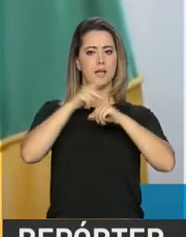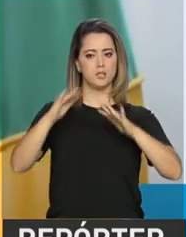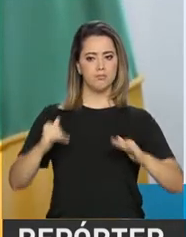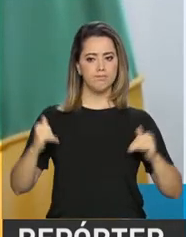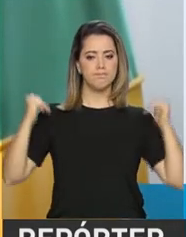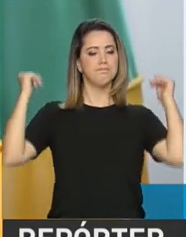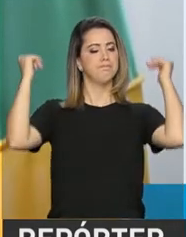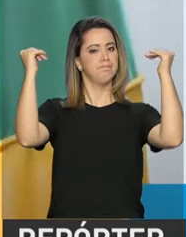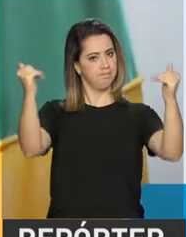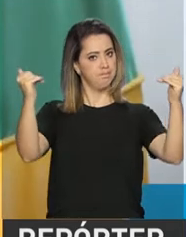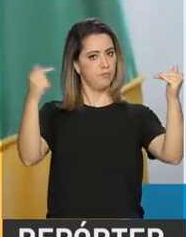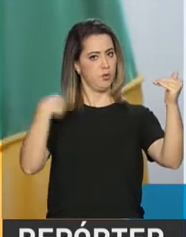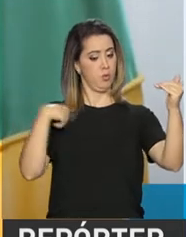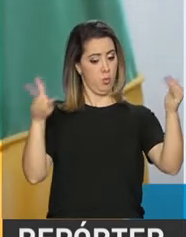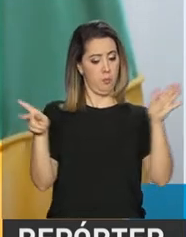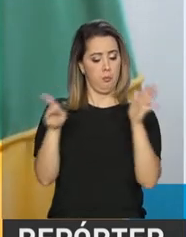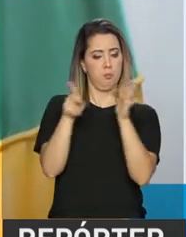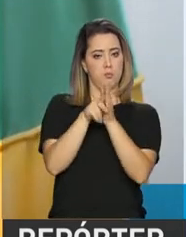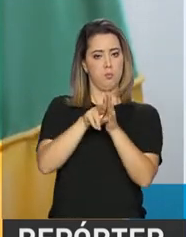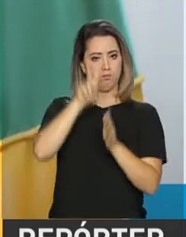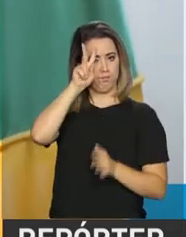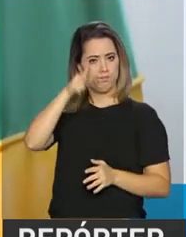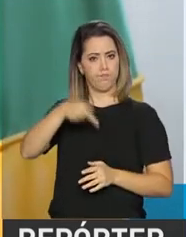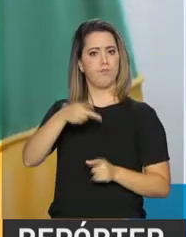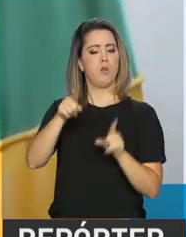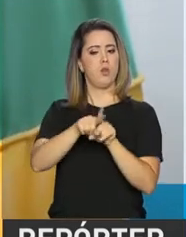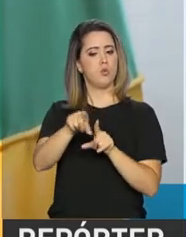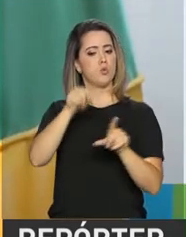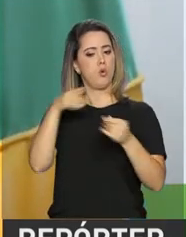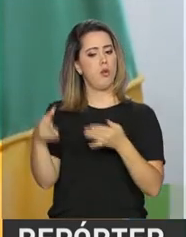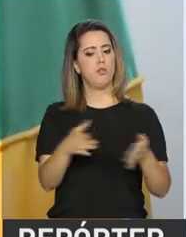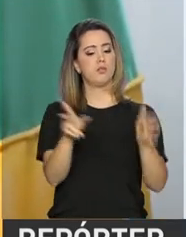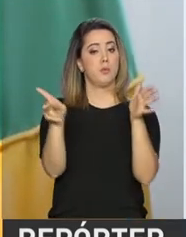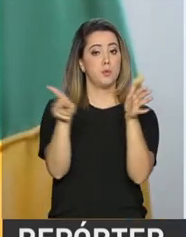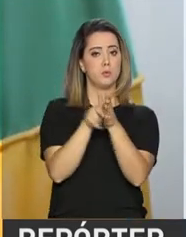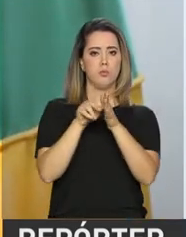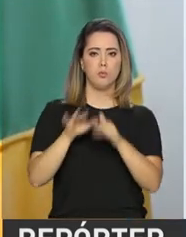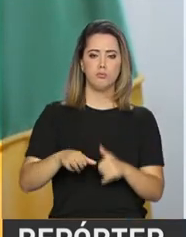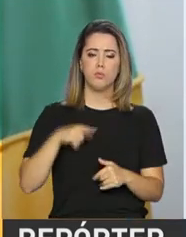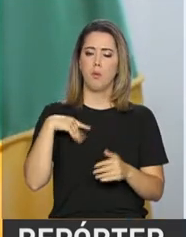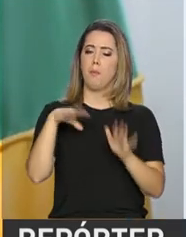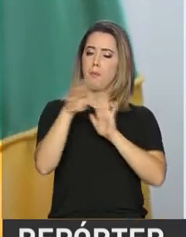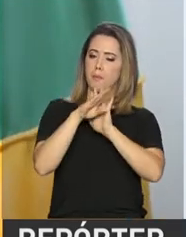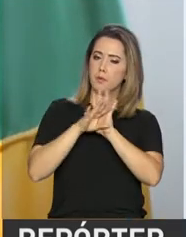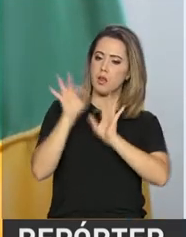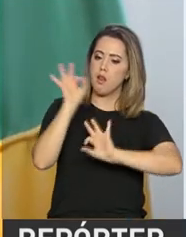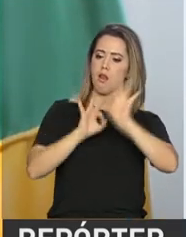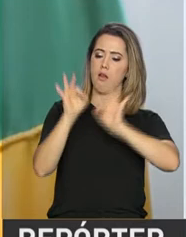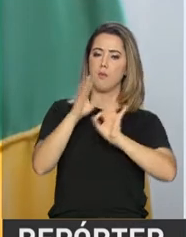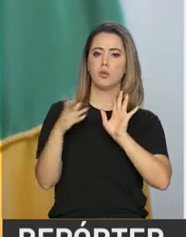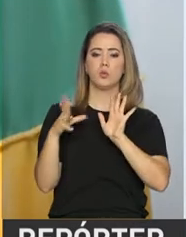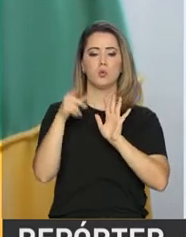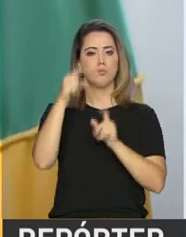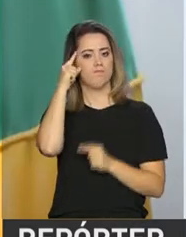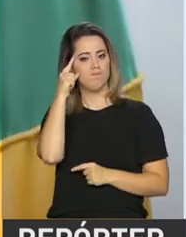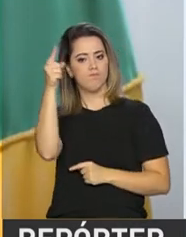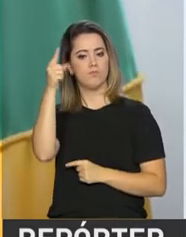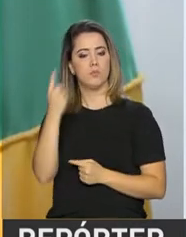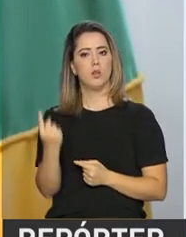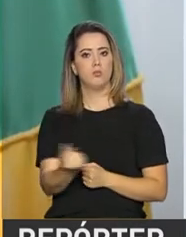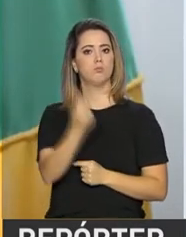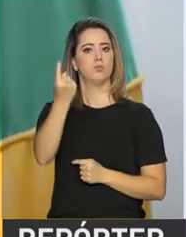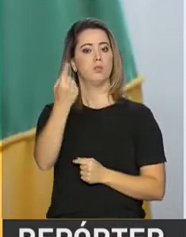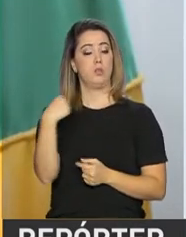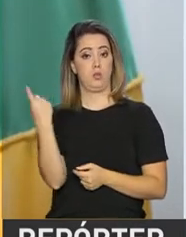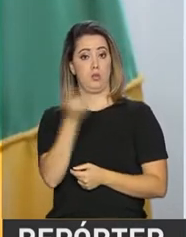que se auto determina que escolhe os seus caminhos que têm os seus projectos que têm o seu ideal nós